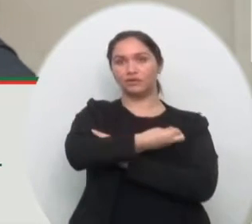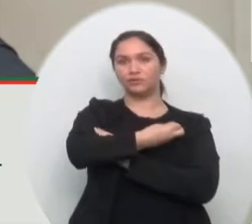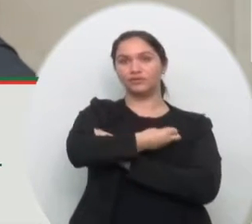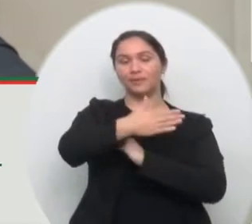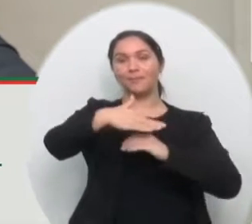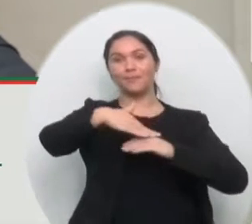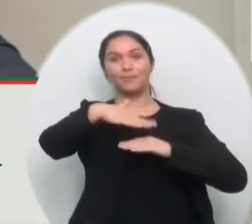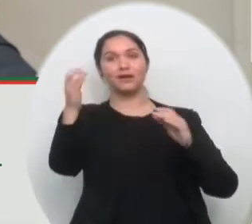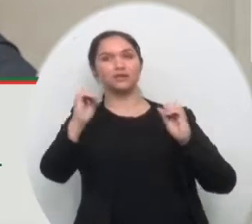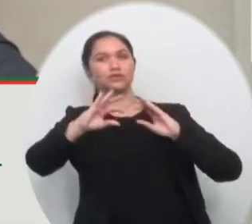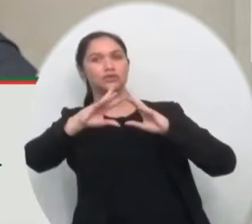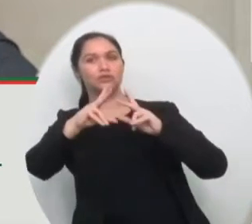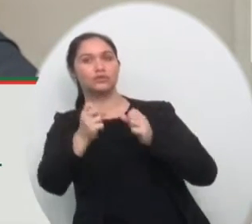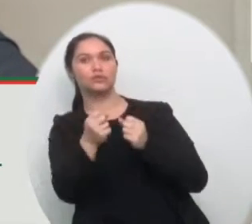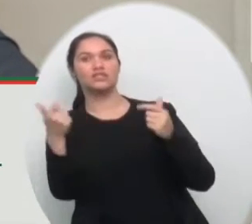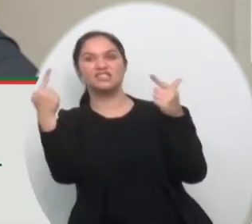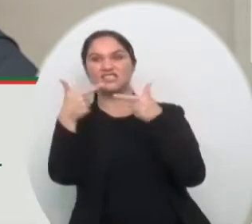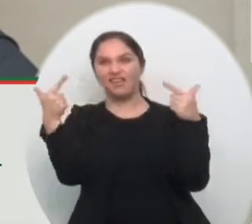somados.